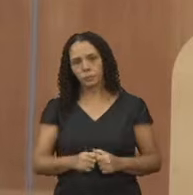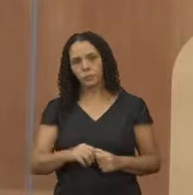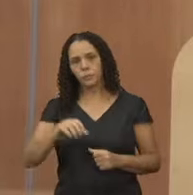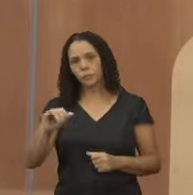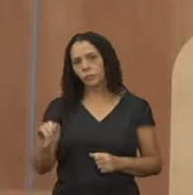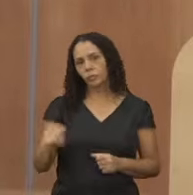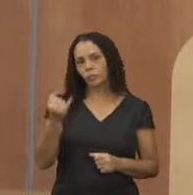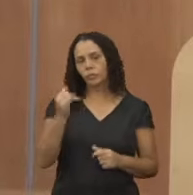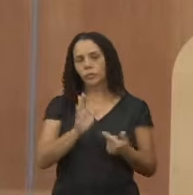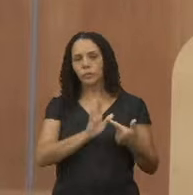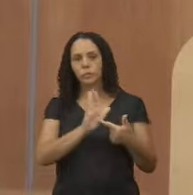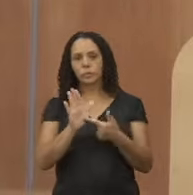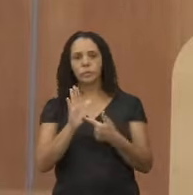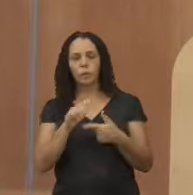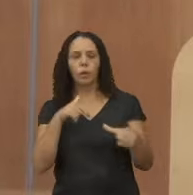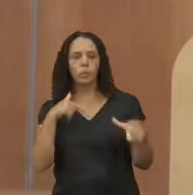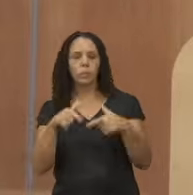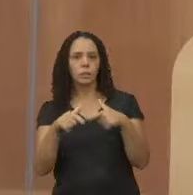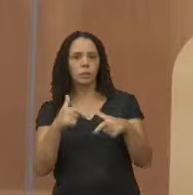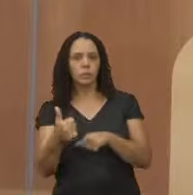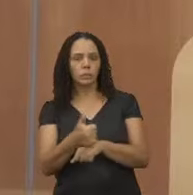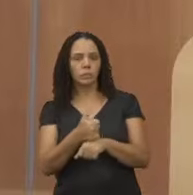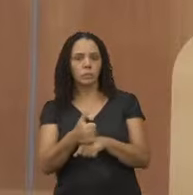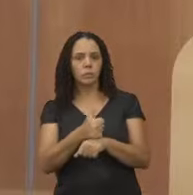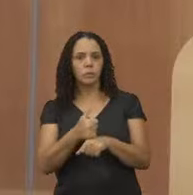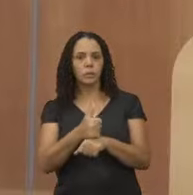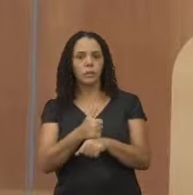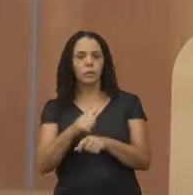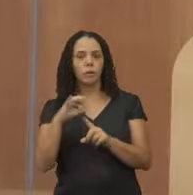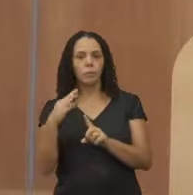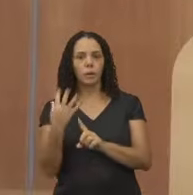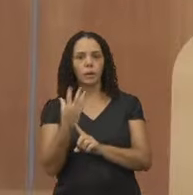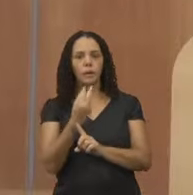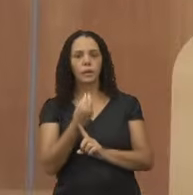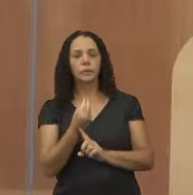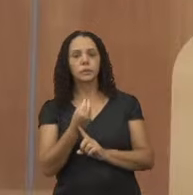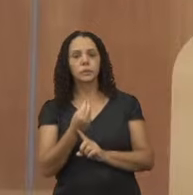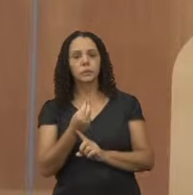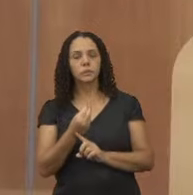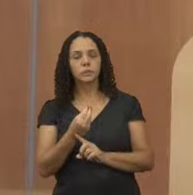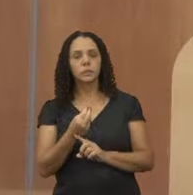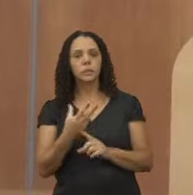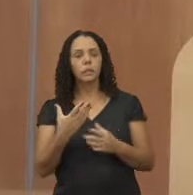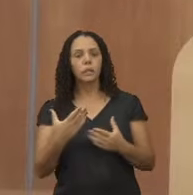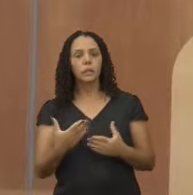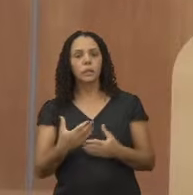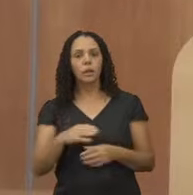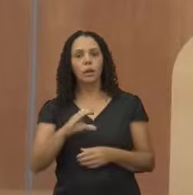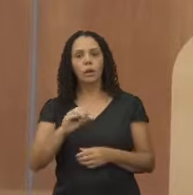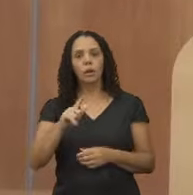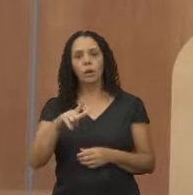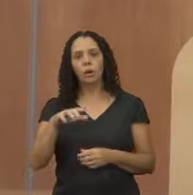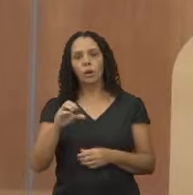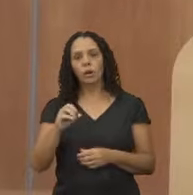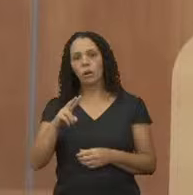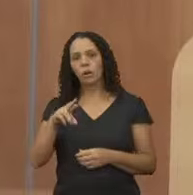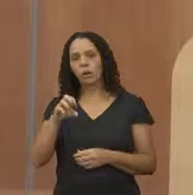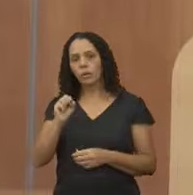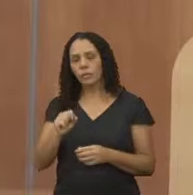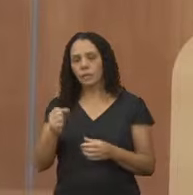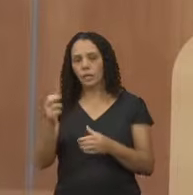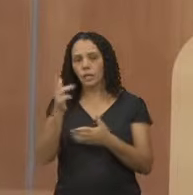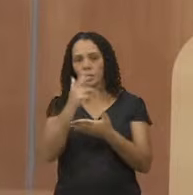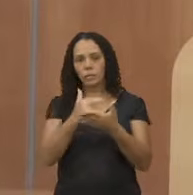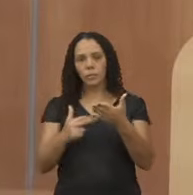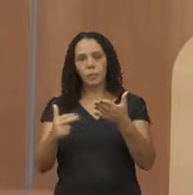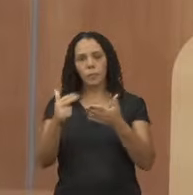Aproveitamos para registrar o trabalho do artista plástico Clóvis Garcia Masson, autor do belíssimo mural existente